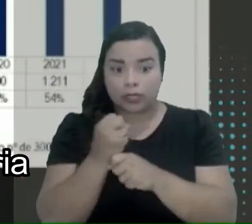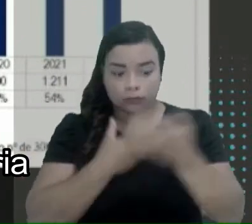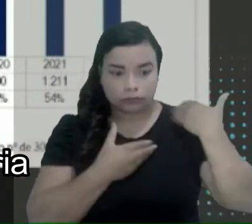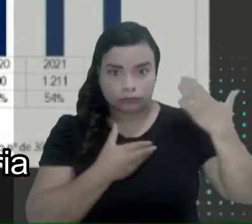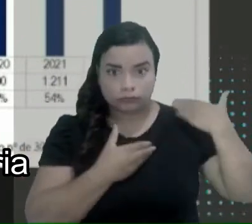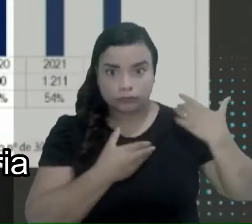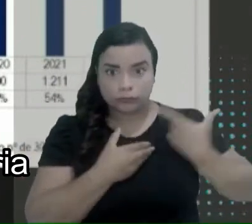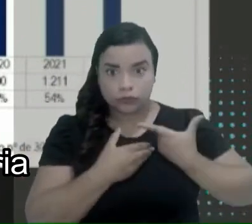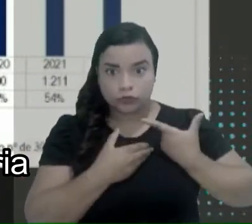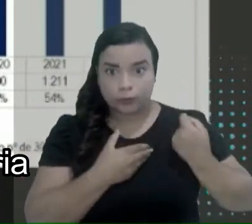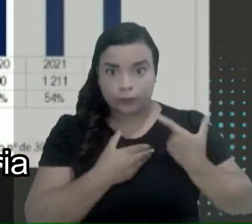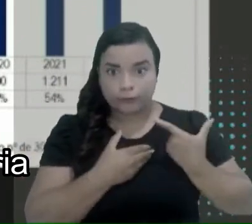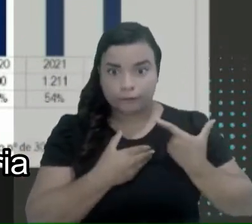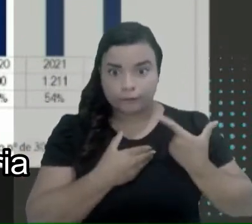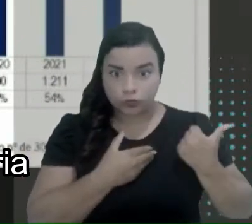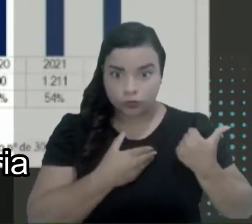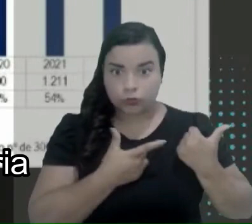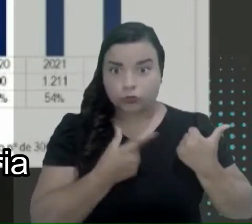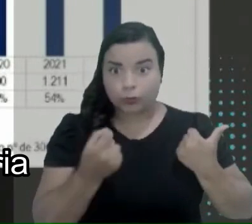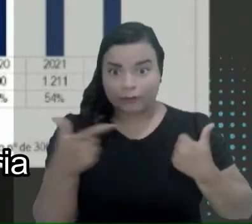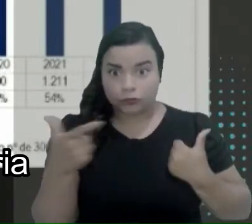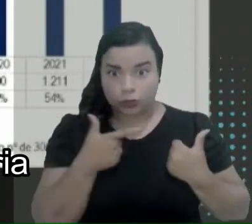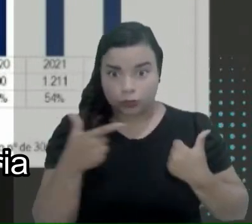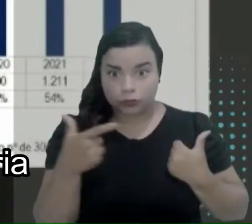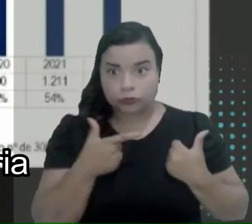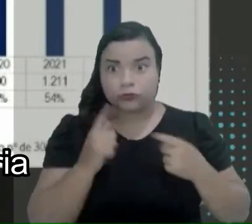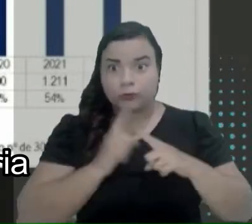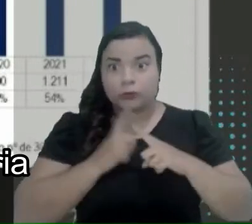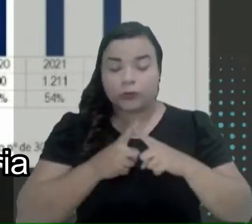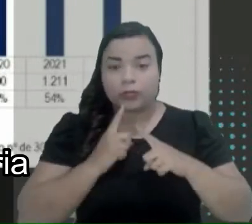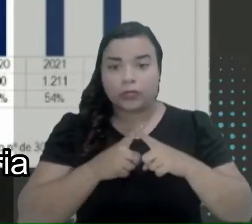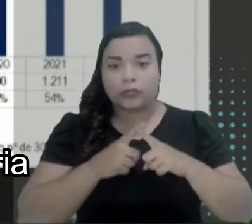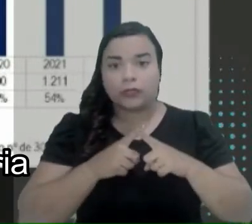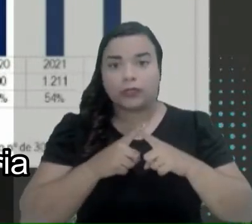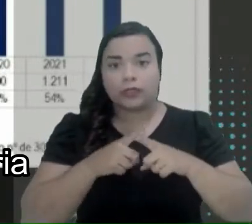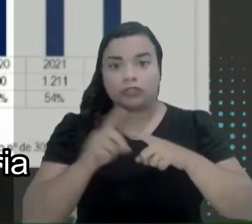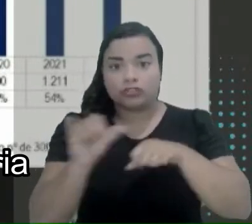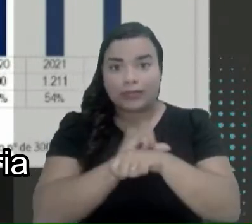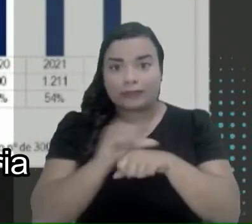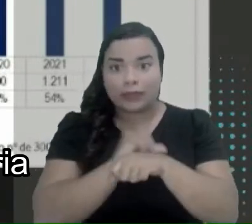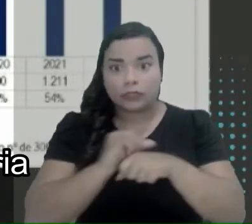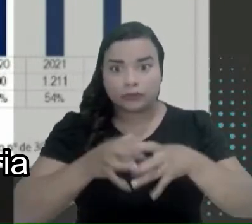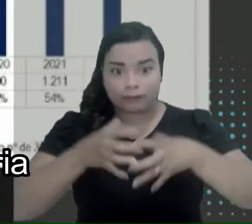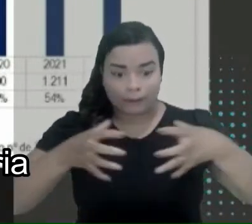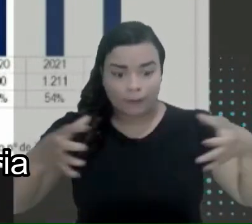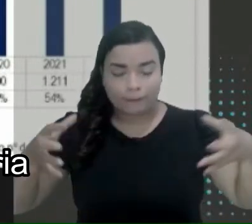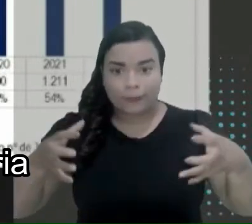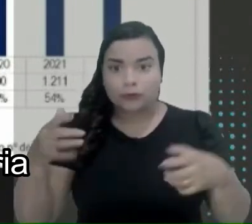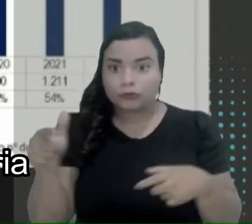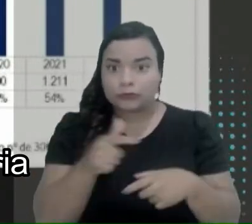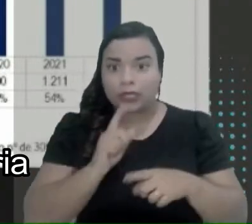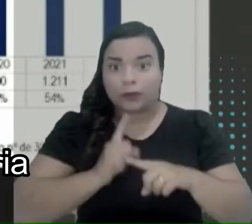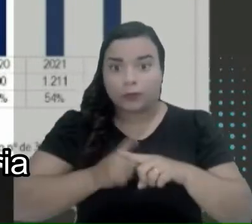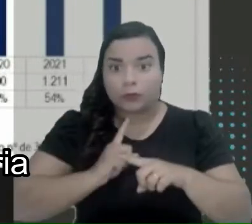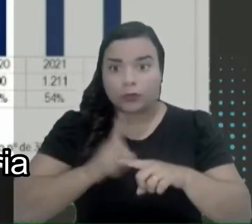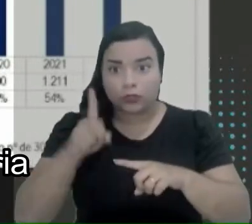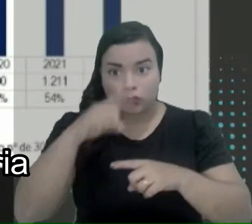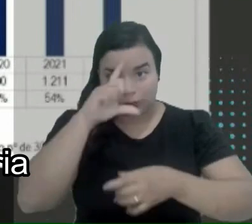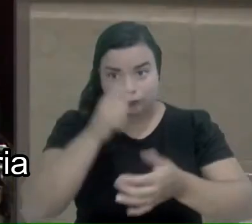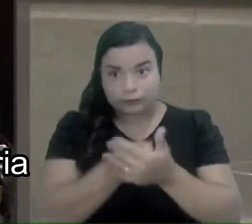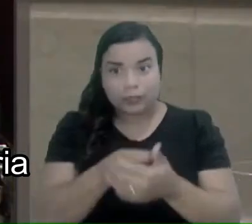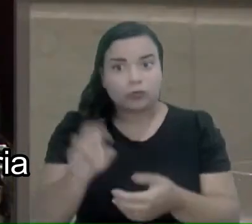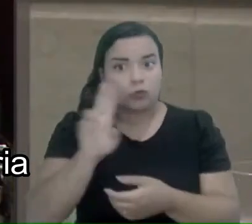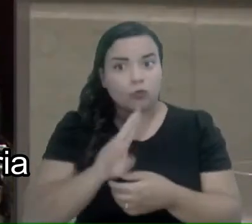a cobertura populacional pela estratégia não acompanhou o crescimento de equipes, porque tomamos uma decisão de que não utilizaríamos mais